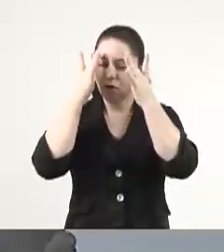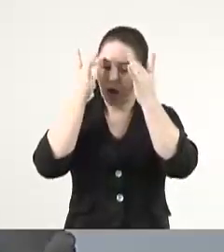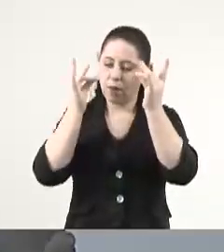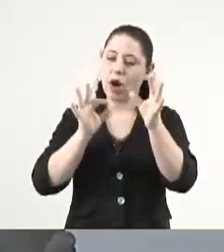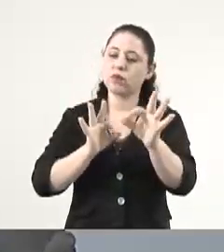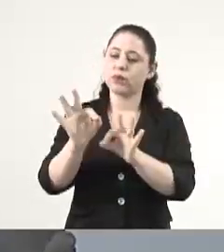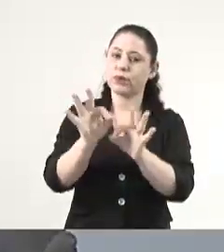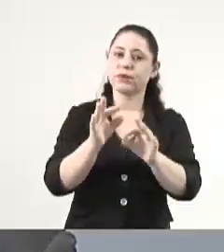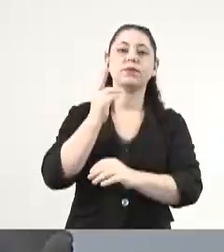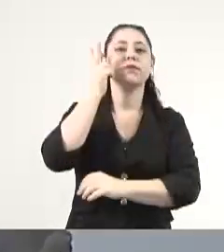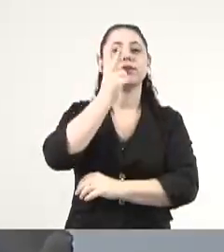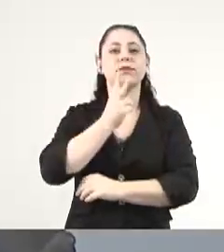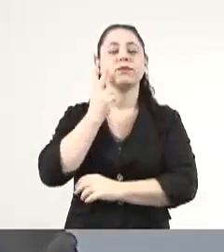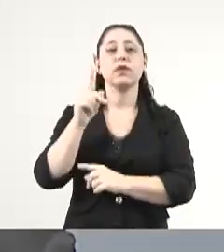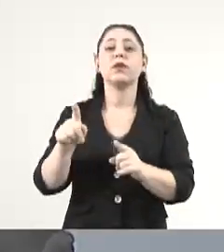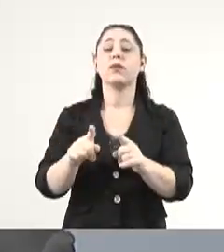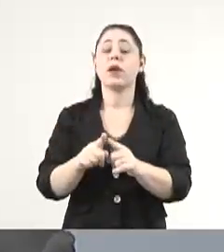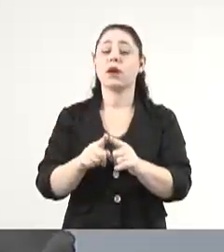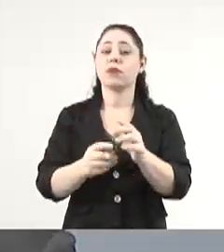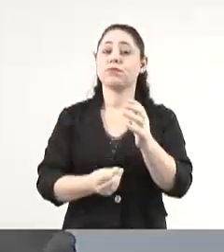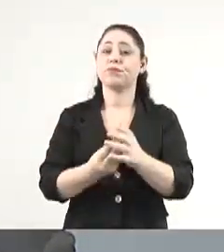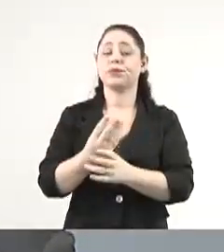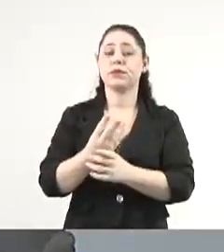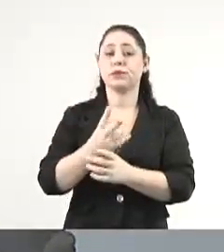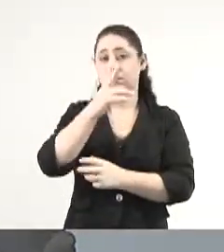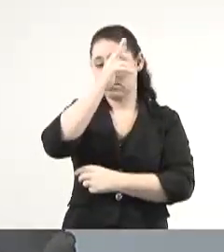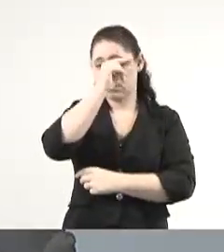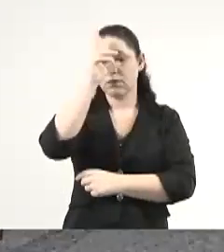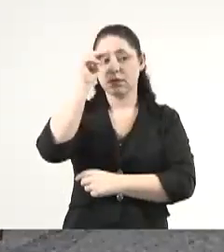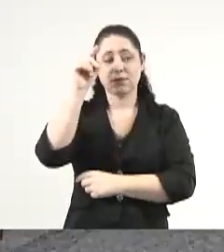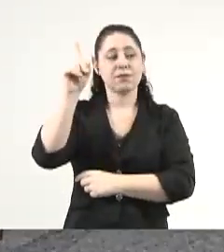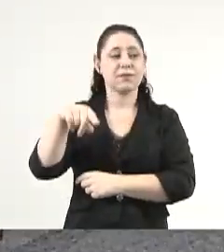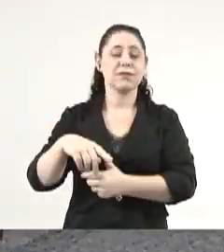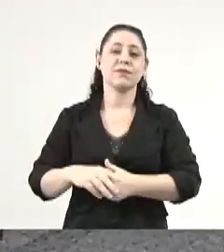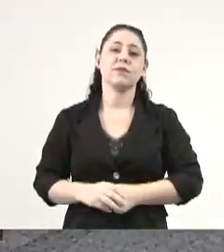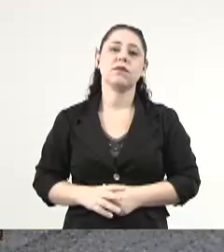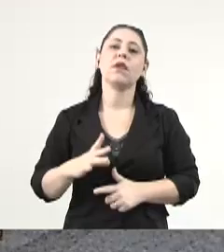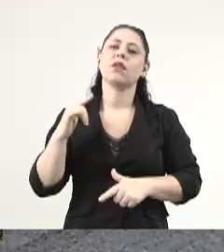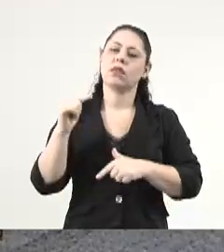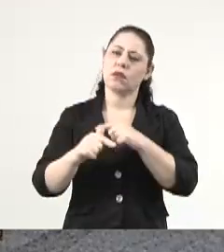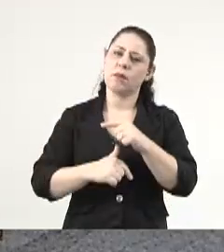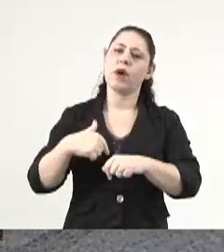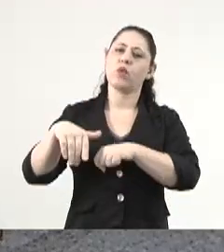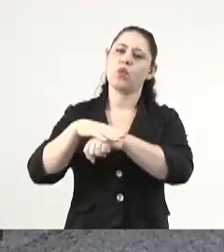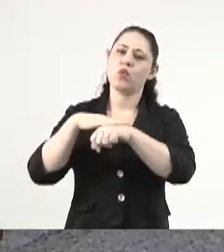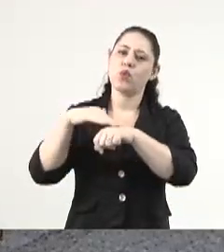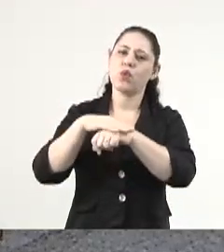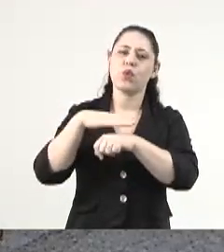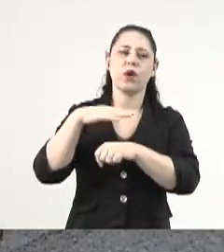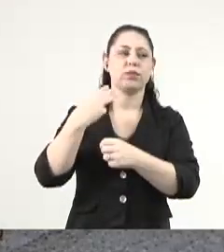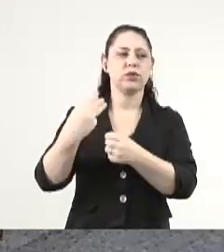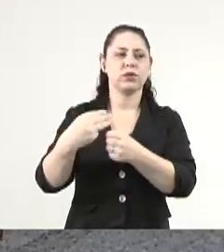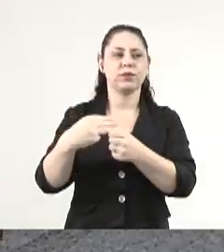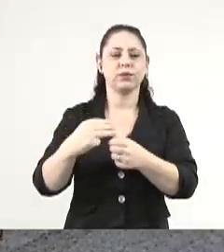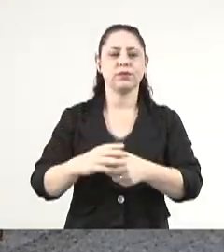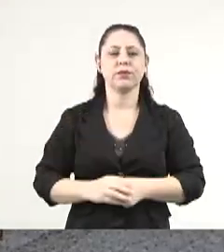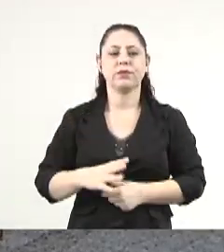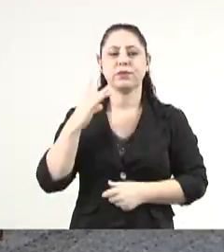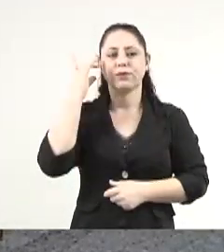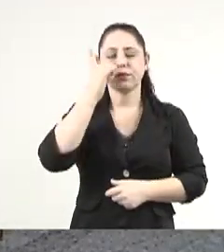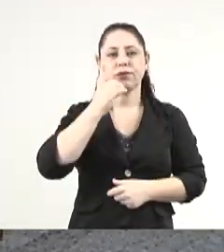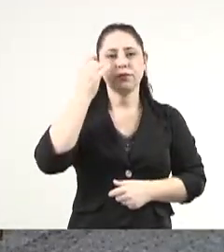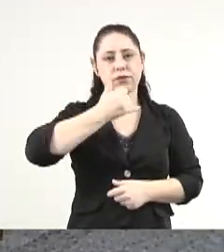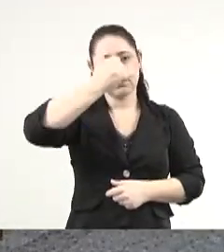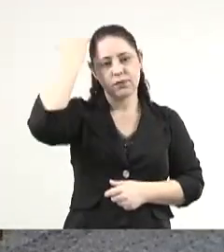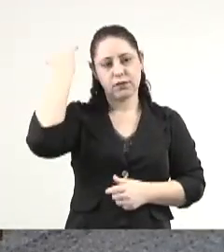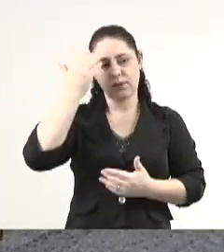pelos vereadores e também formulados pelos prefeitos. Bom, então é isso, né? Muito trabalho, muita conversa com os municípios. Deputado Junior Mock,